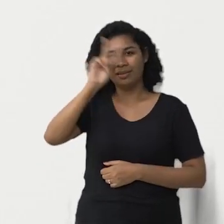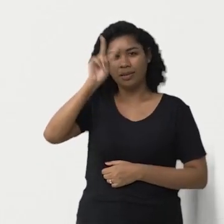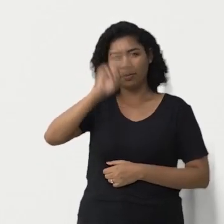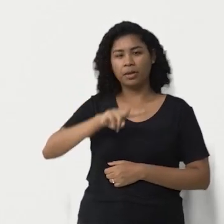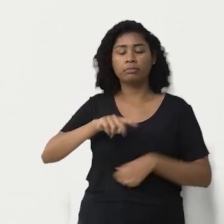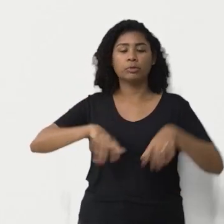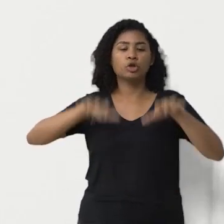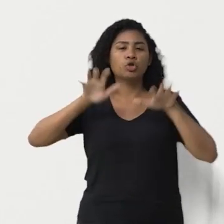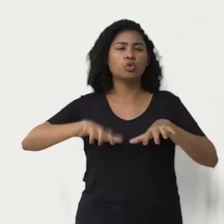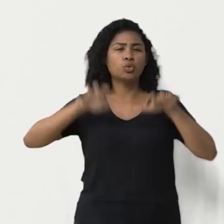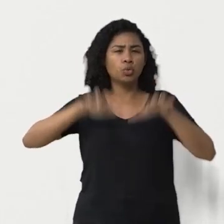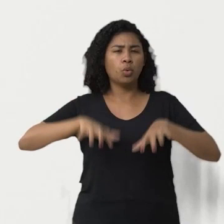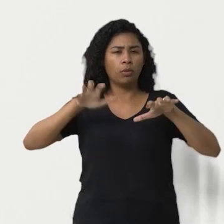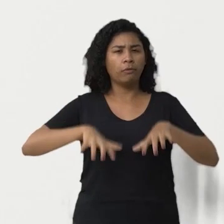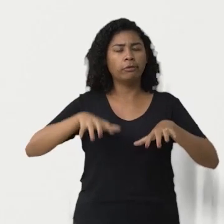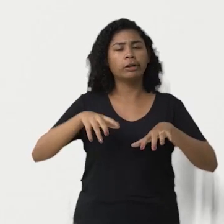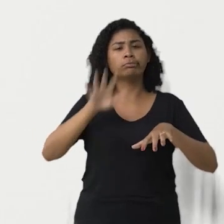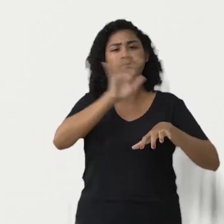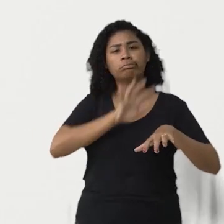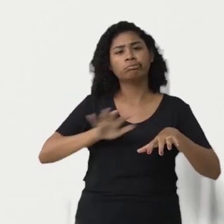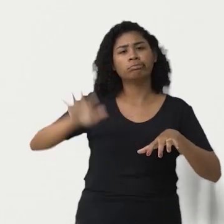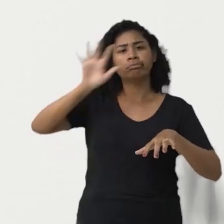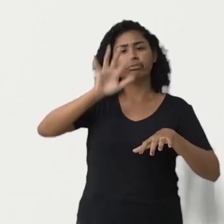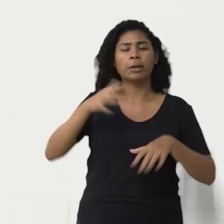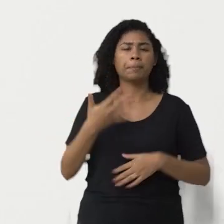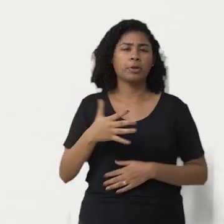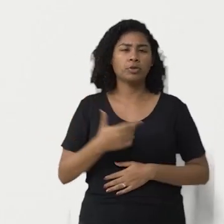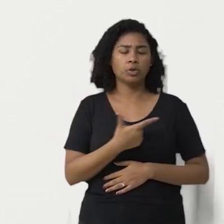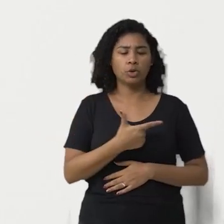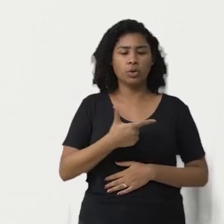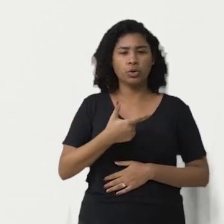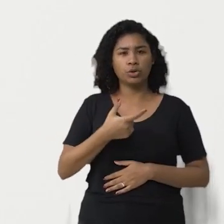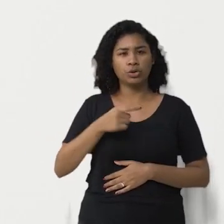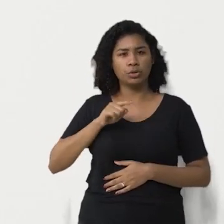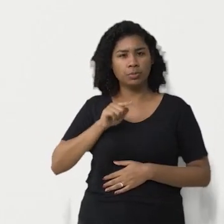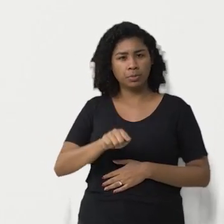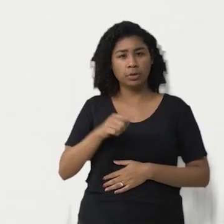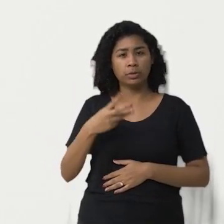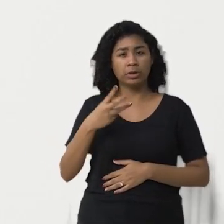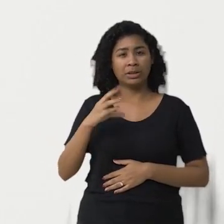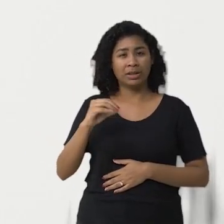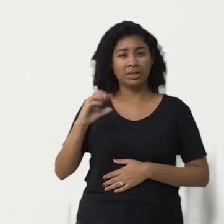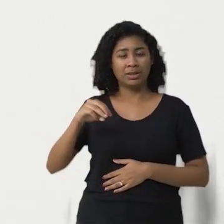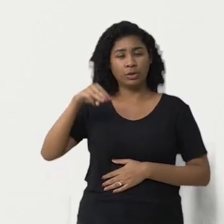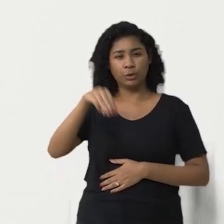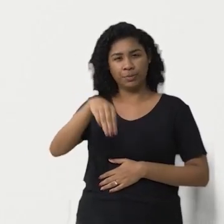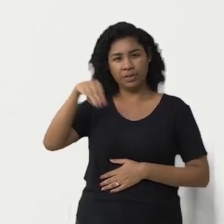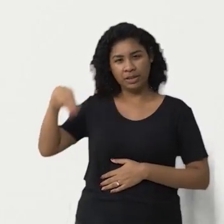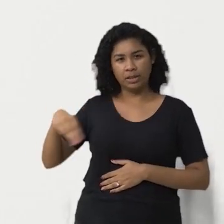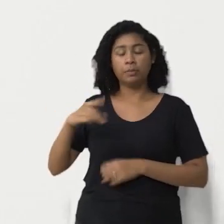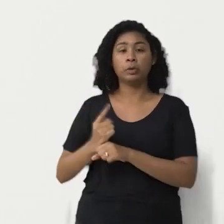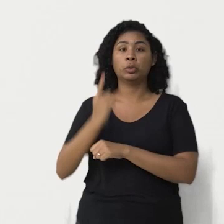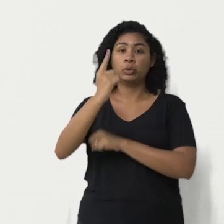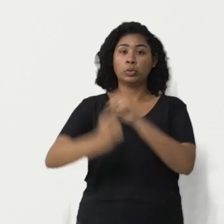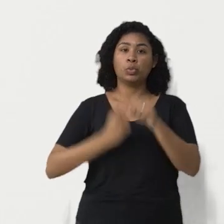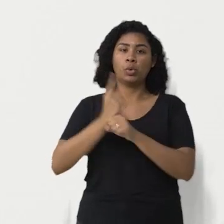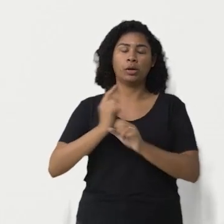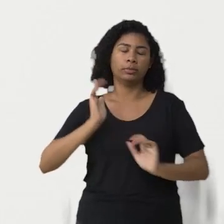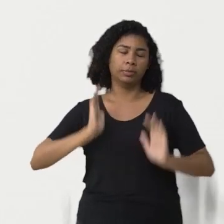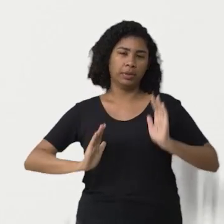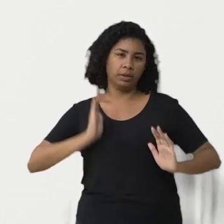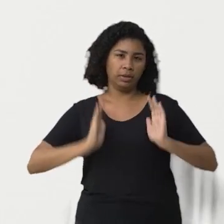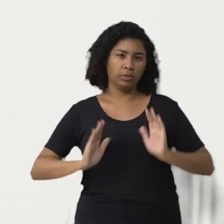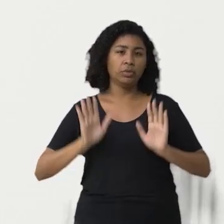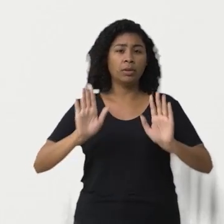as chuvas, tá? Está em torno aí de 2.300 milímetros por ano, ok? Já em